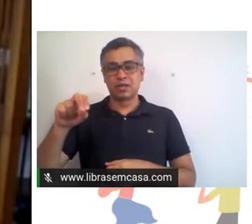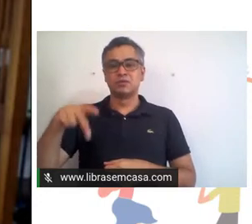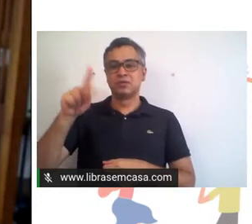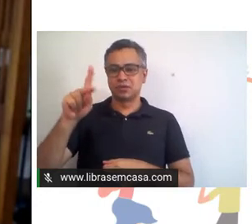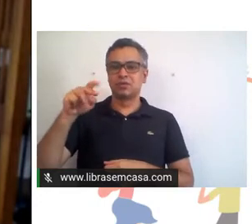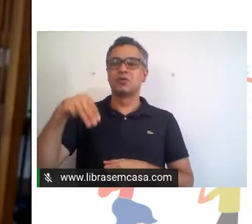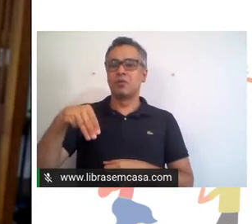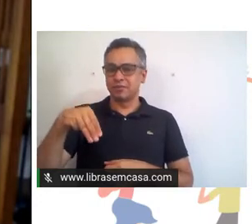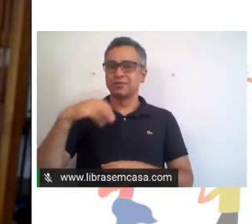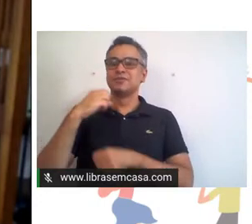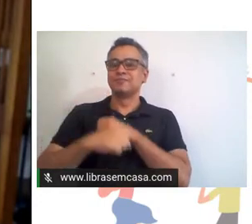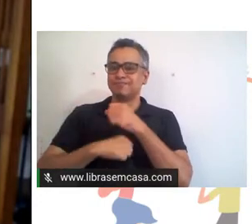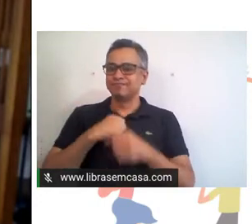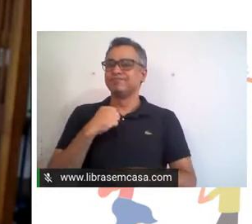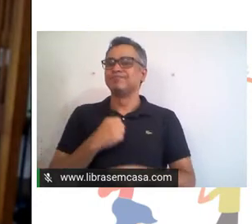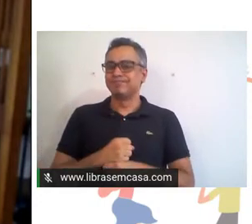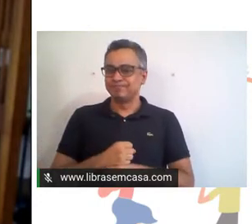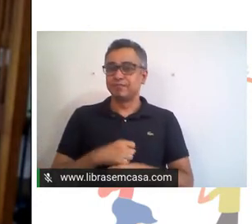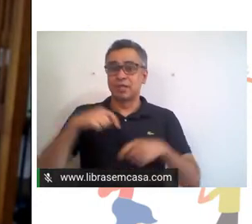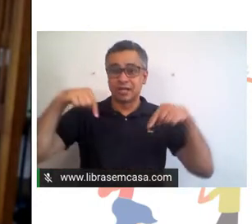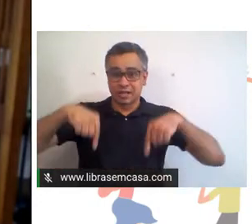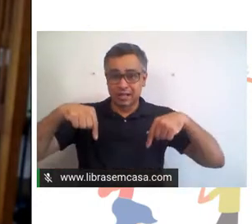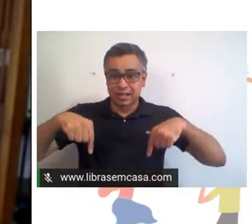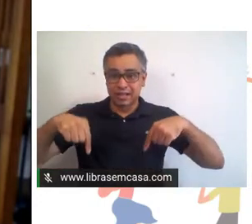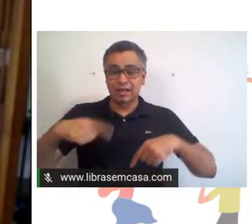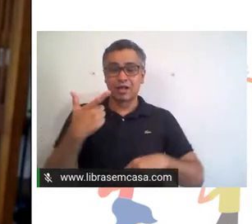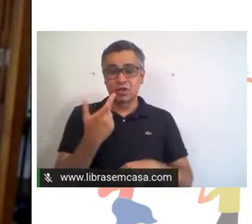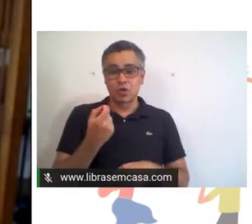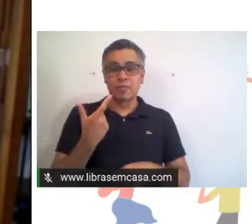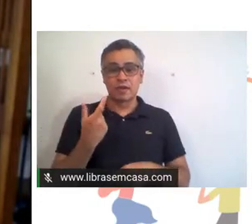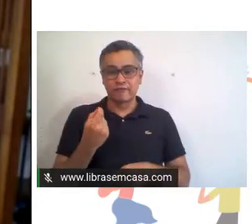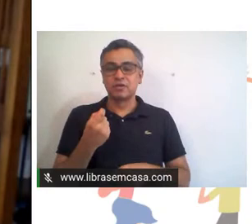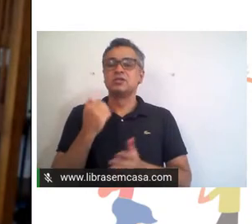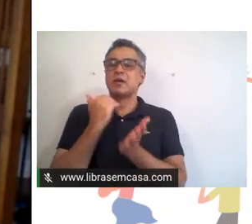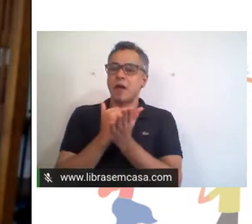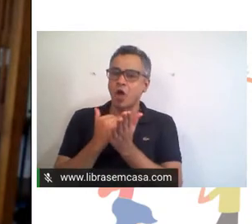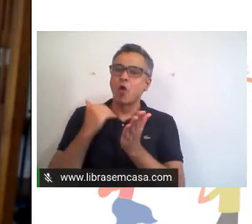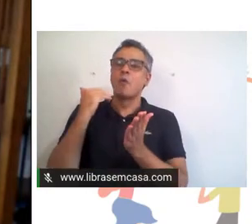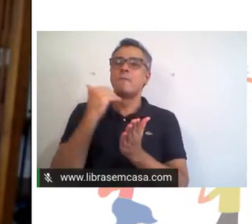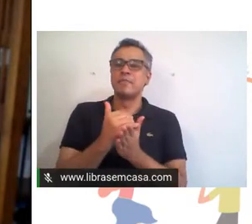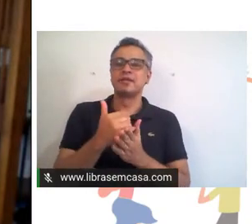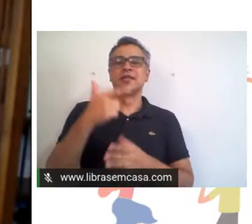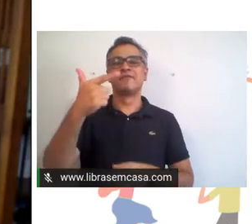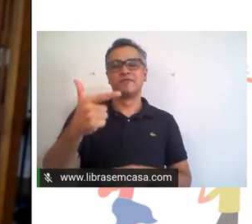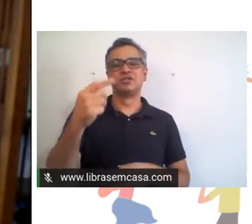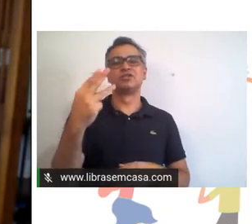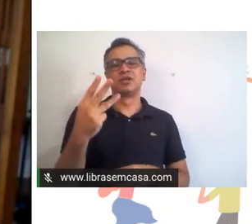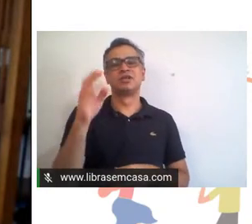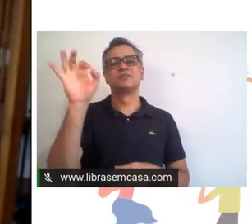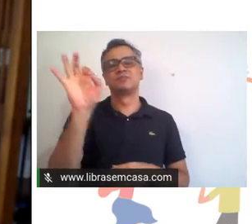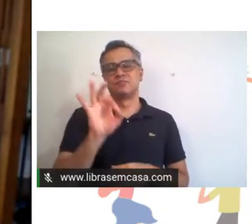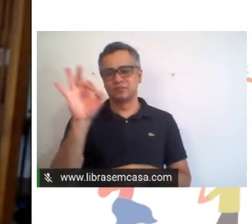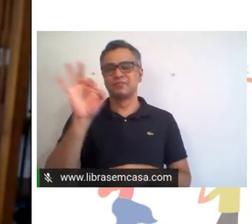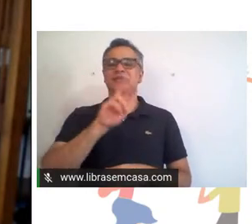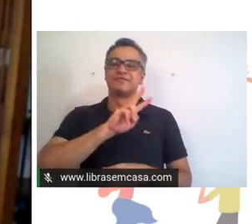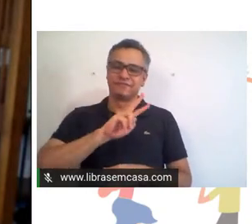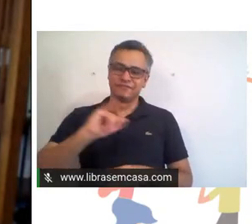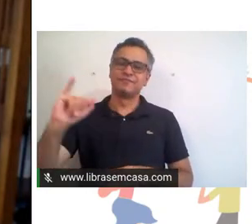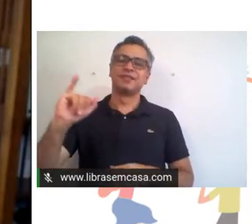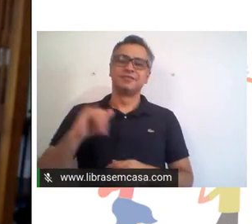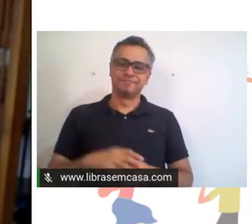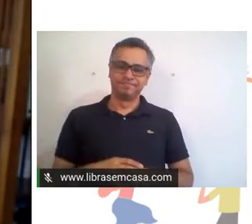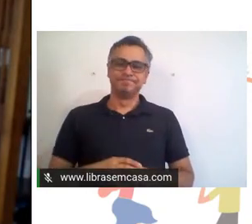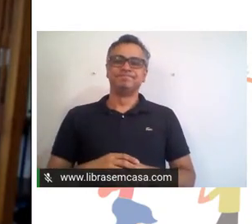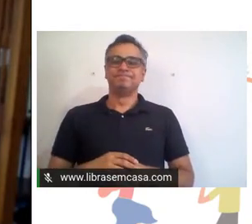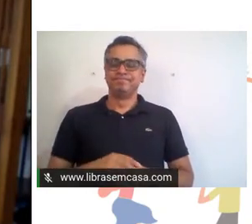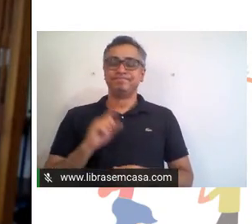de 2020, o desmatamento vai aumentar em torno de 23%, de acordo com dados do INPE. Ou seja, nós